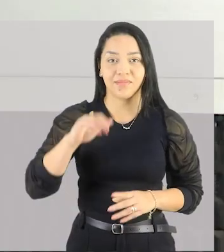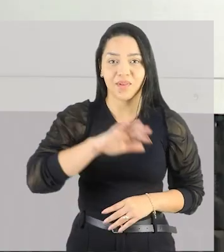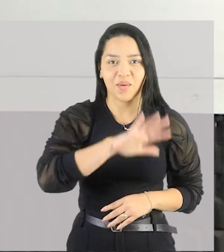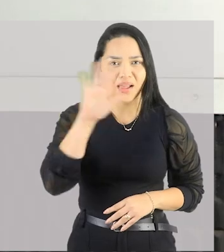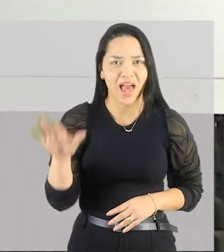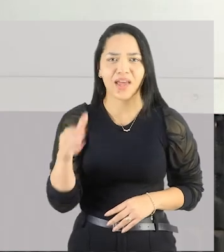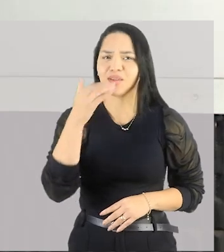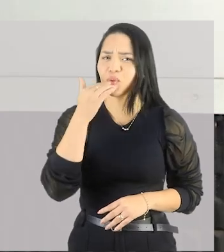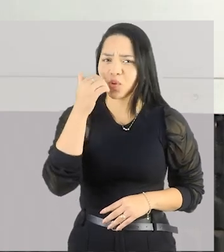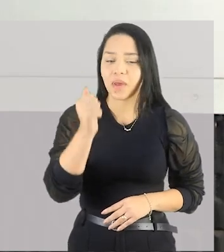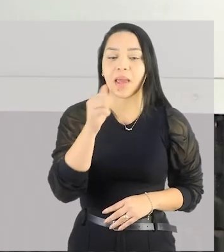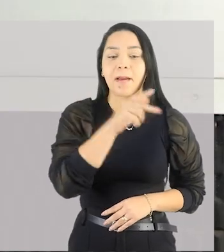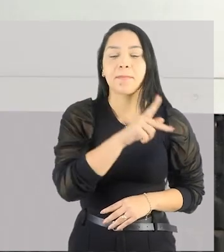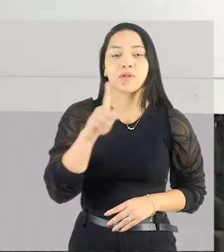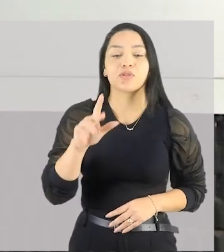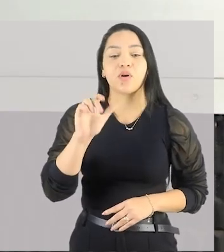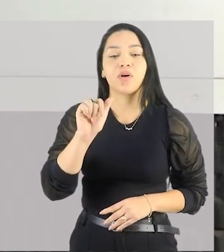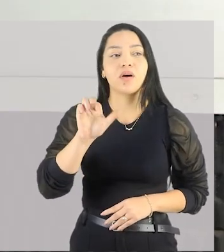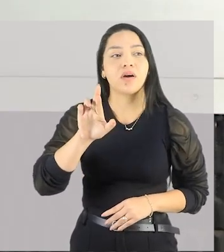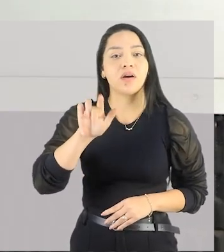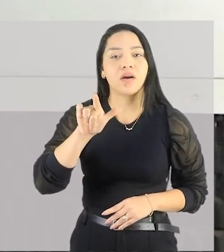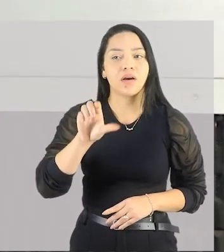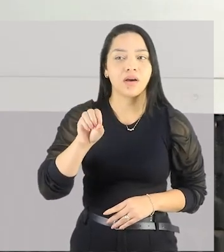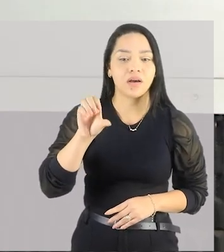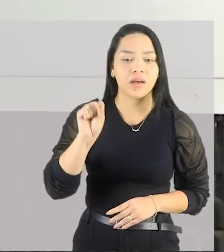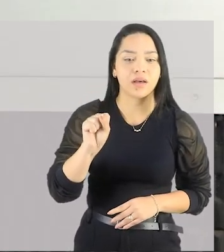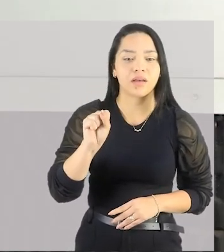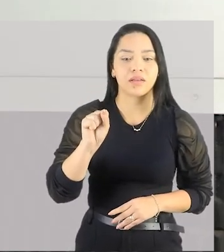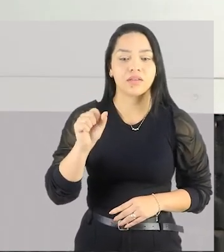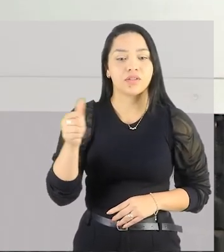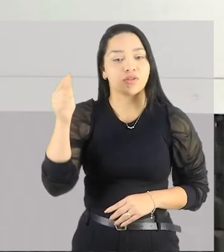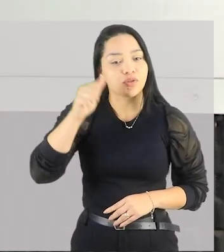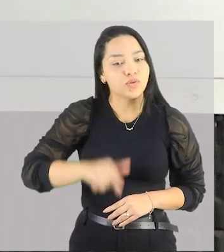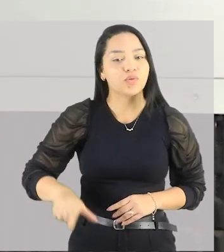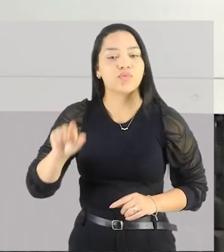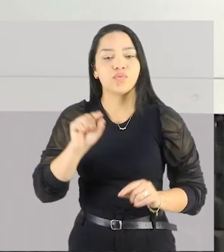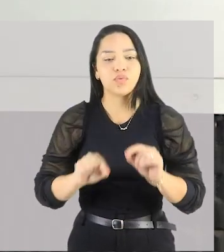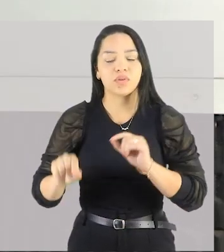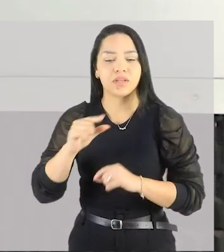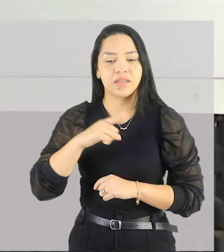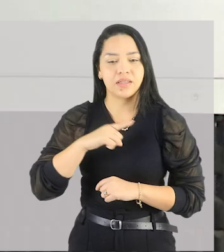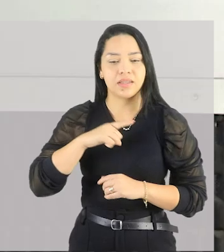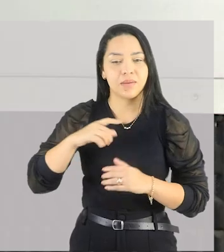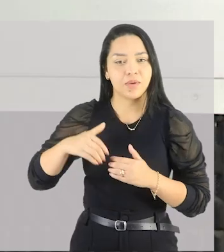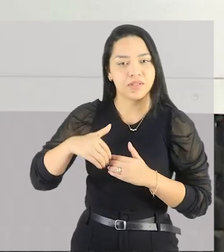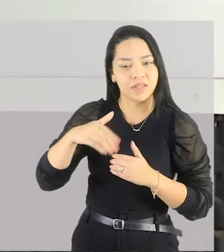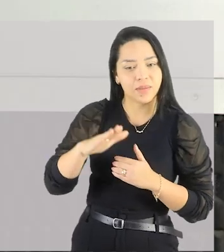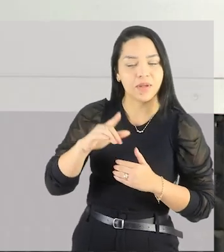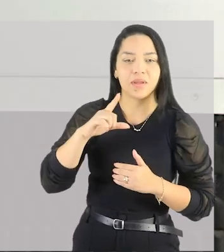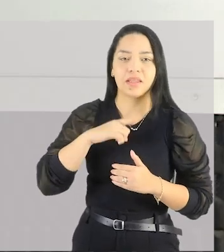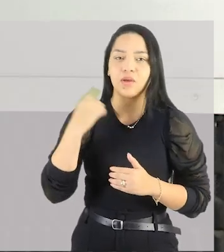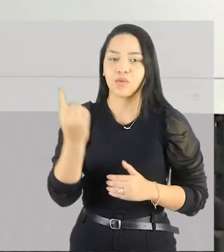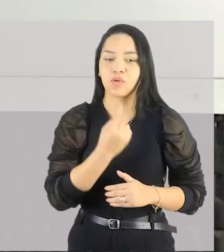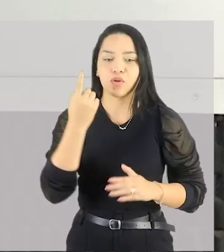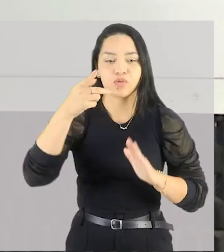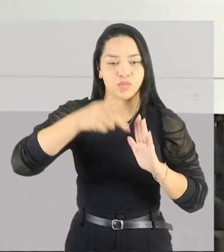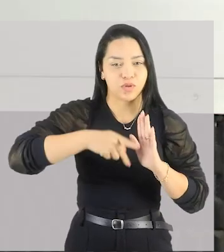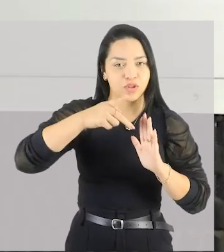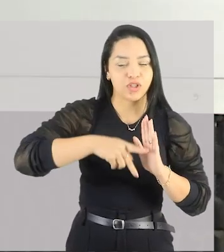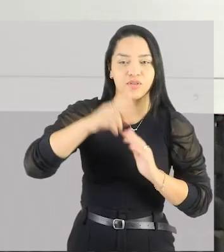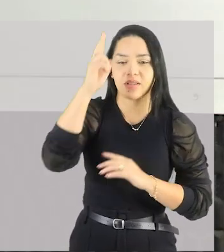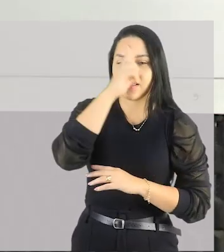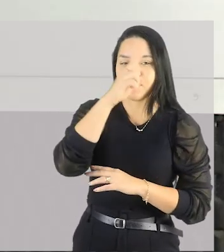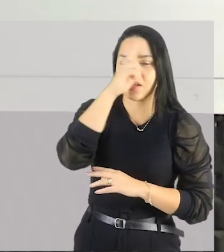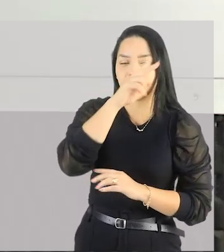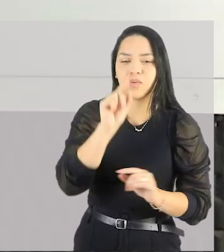Olá pessoal, tudo bem? Professor Carlos André, de Matemática, estamos mais uma vez aqui, tá? Dando prosseguimento ao nosso projeto. Lembrando